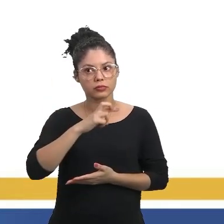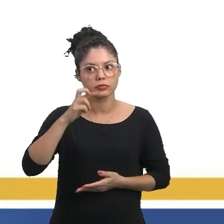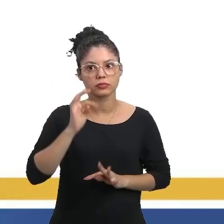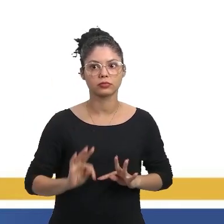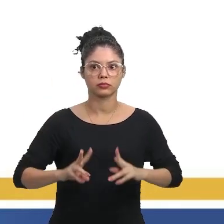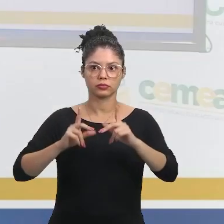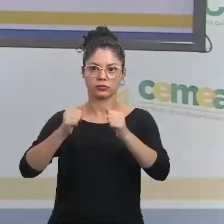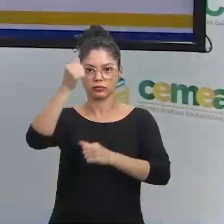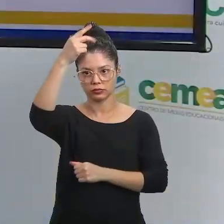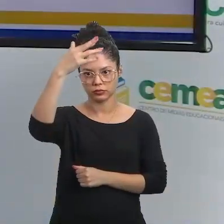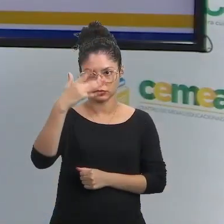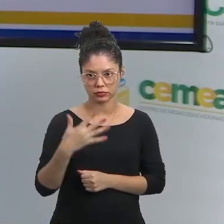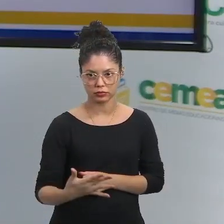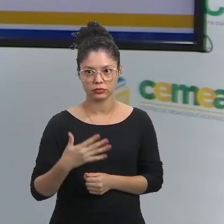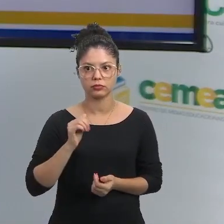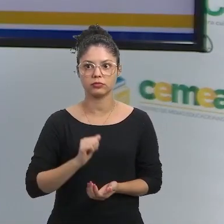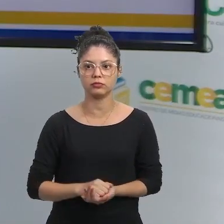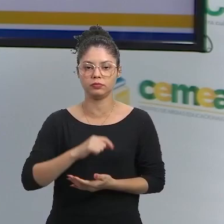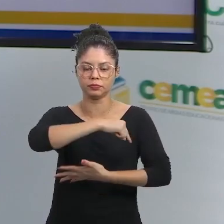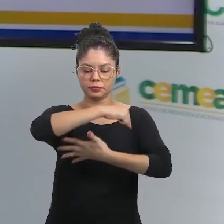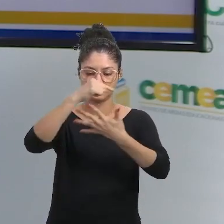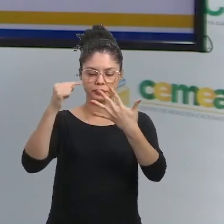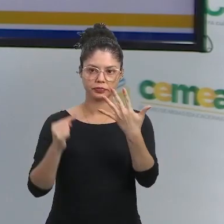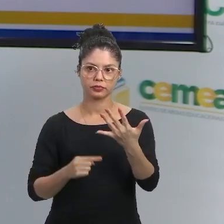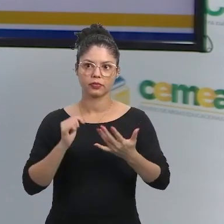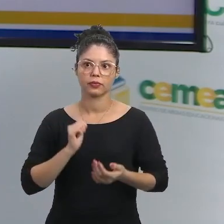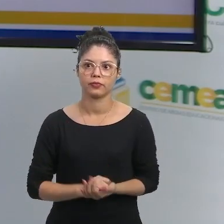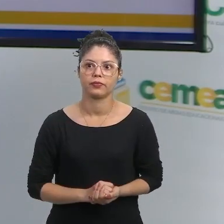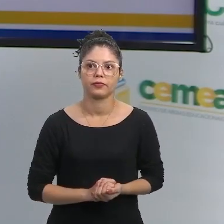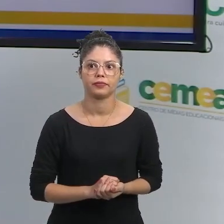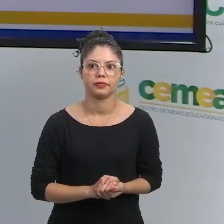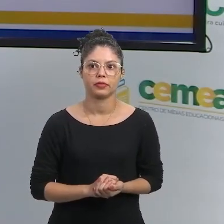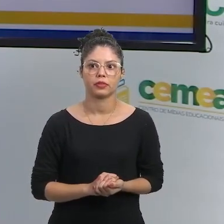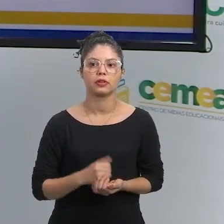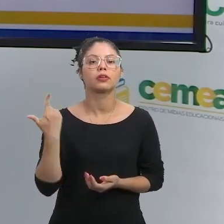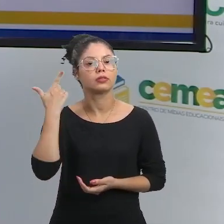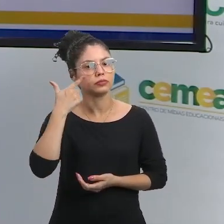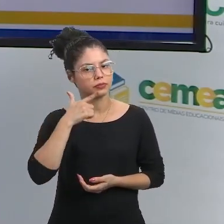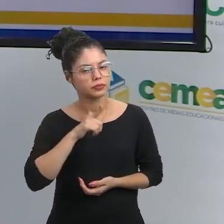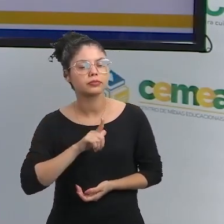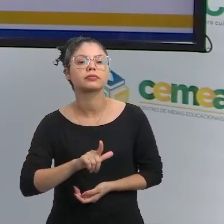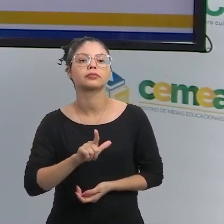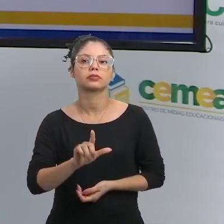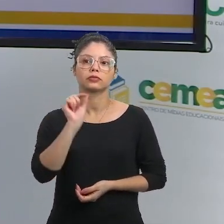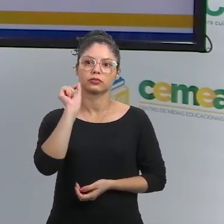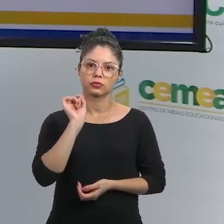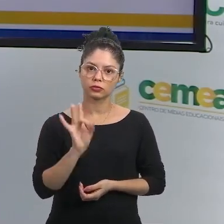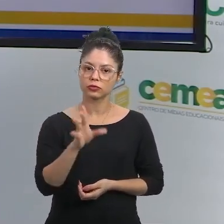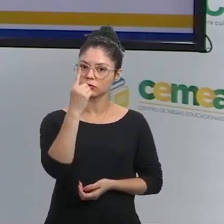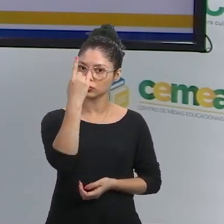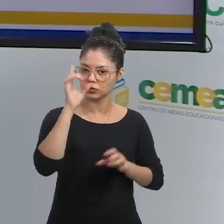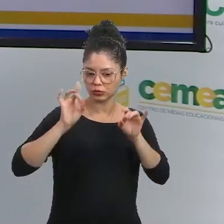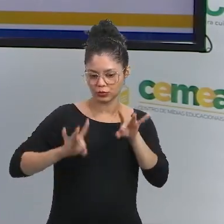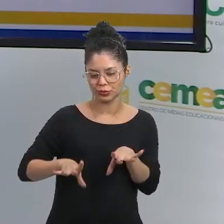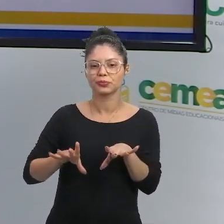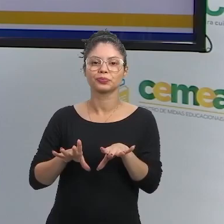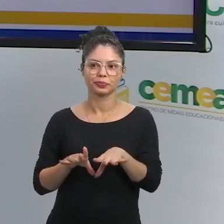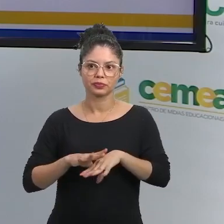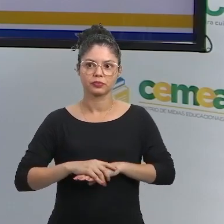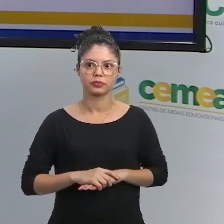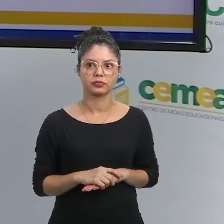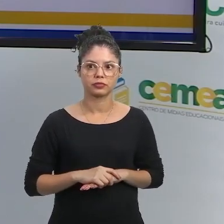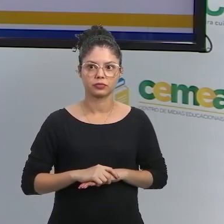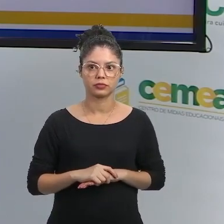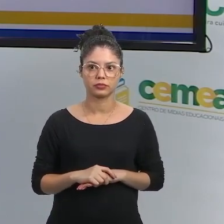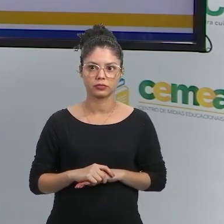aí todas as variações dos 5 postulados, a gente consegue ficar apenas com o último, que é